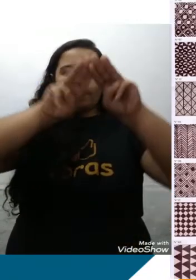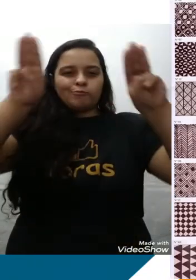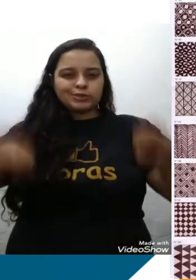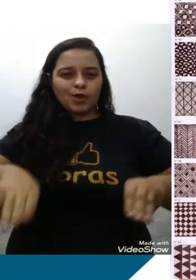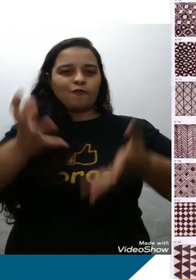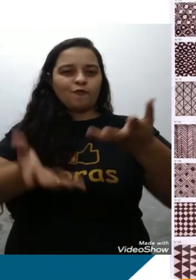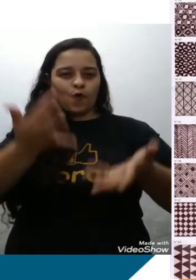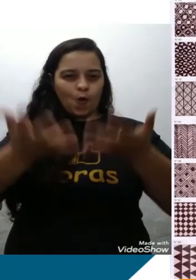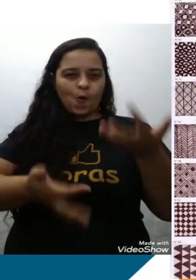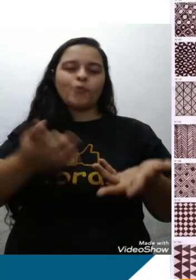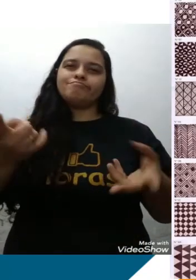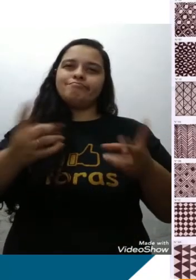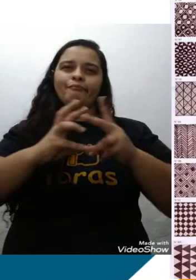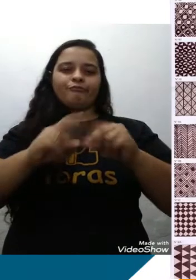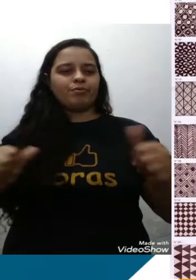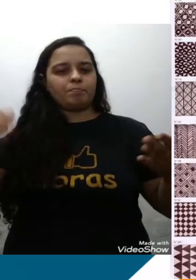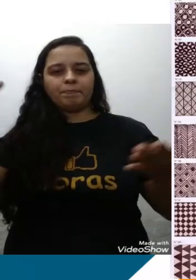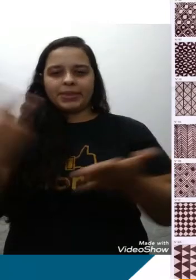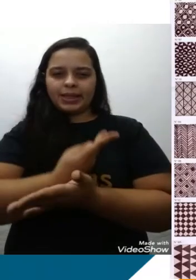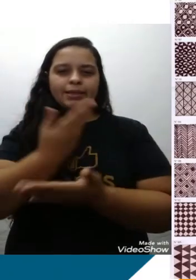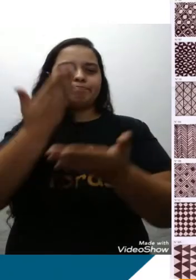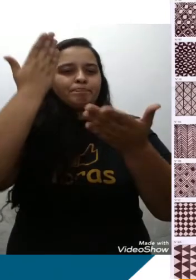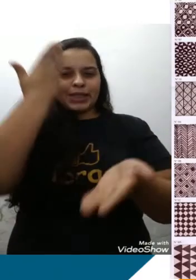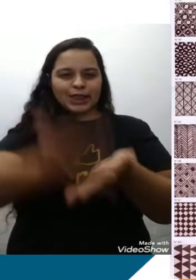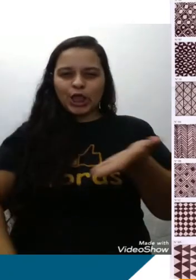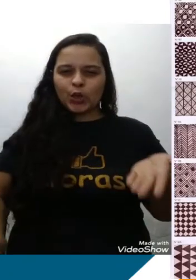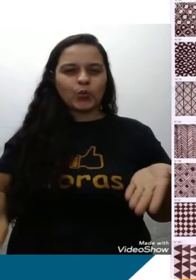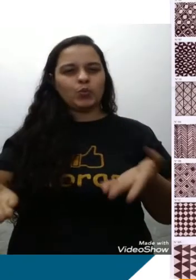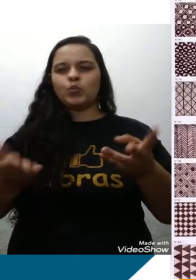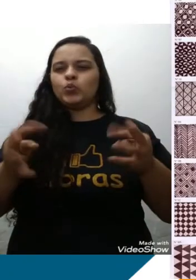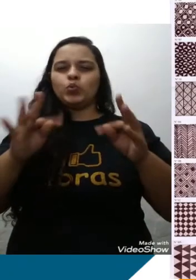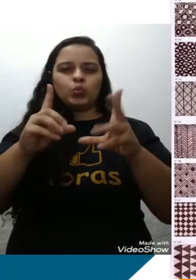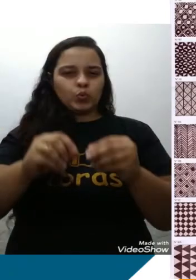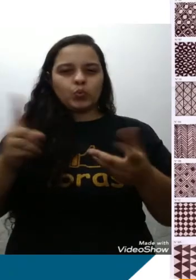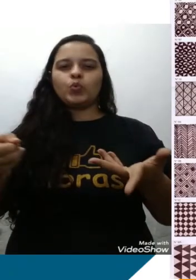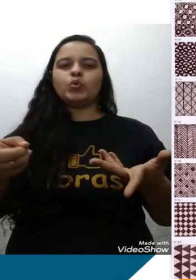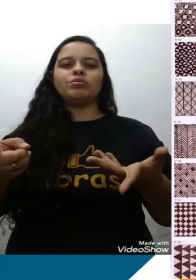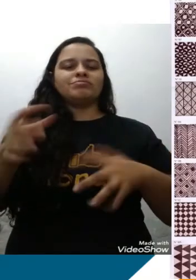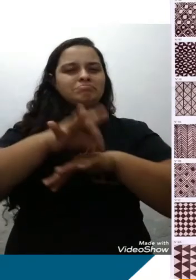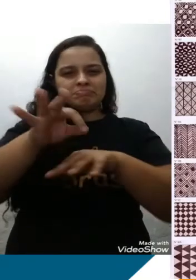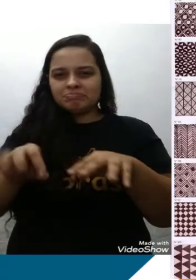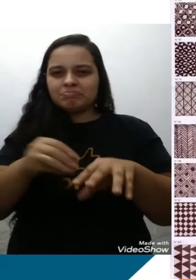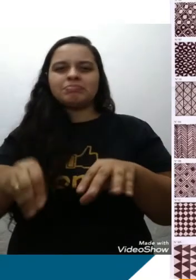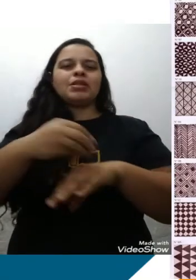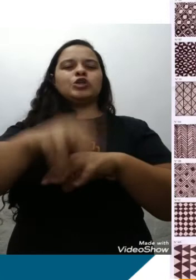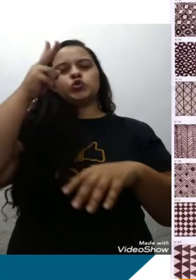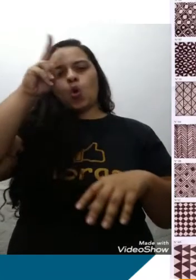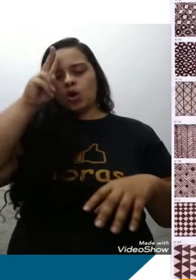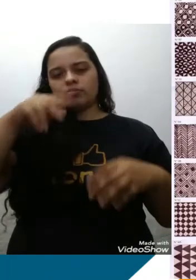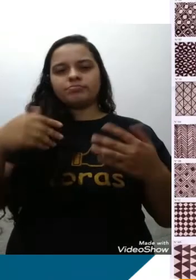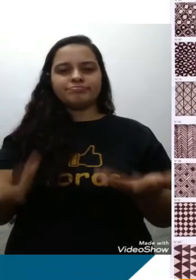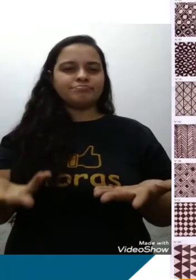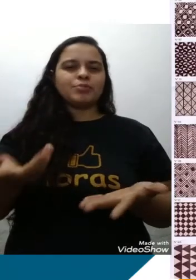que pegou fogo em 2018, né, então isso foi um grande choque, perdemos muitos materiais arqueológicos, paleontológicos